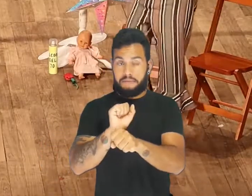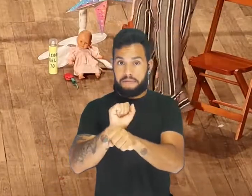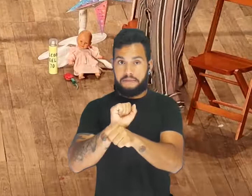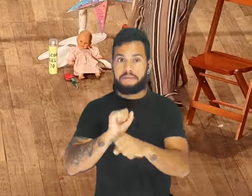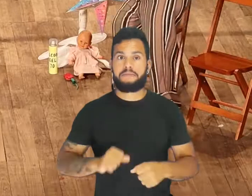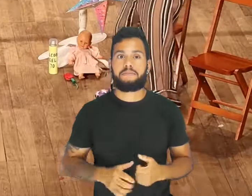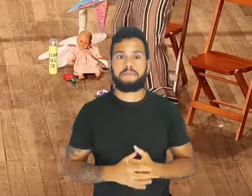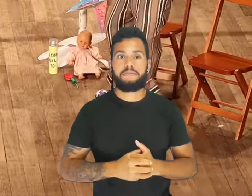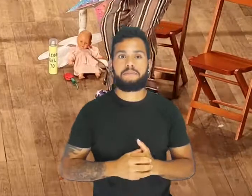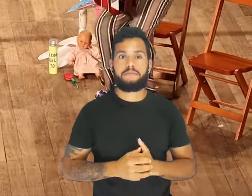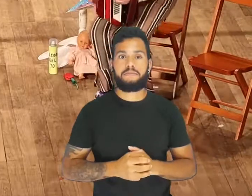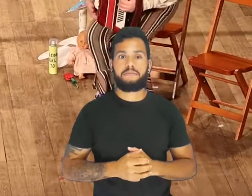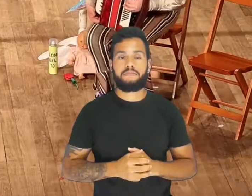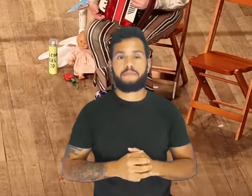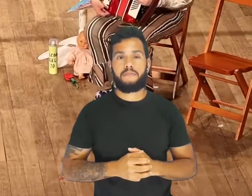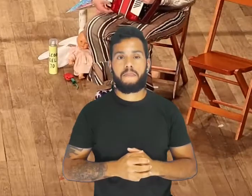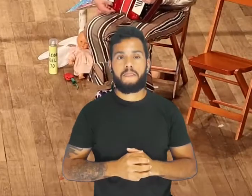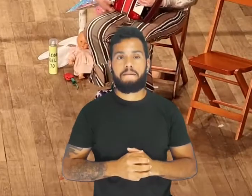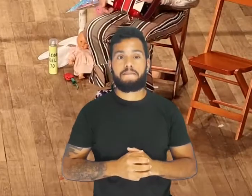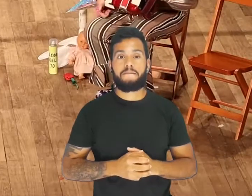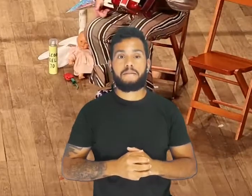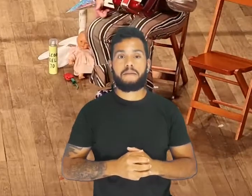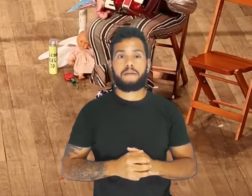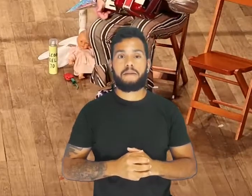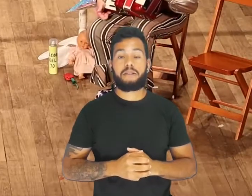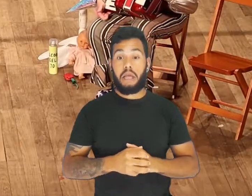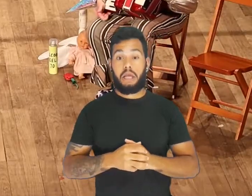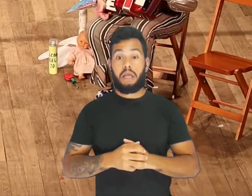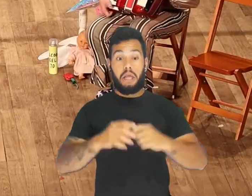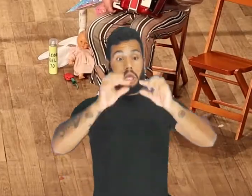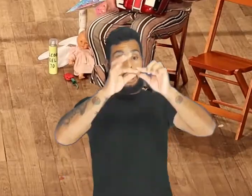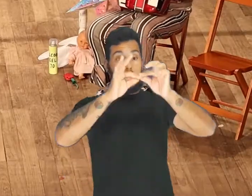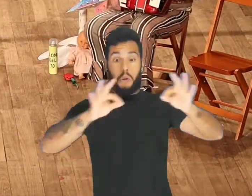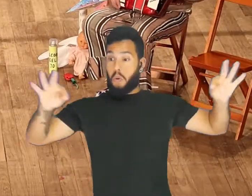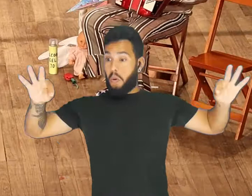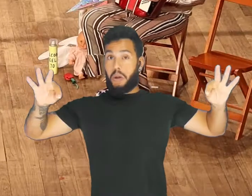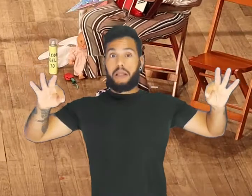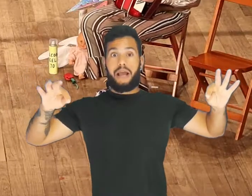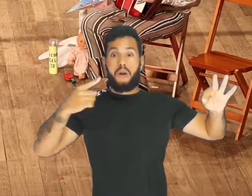Para que eu vou fazer um... Eu queria... Tá. Vai lá, para.